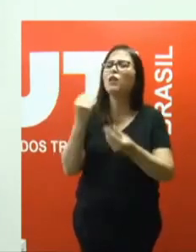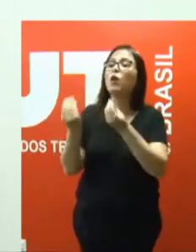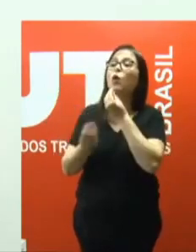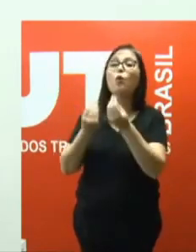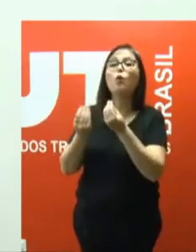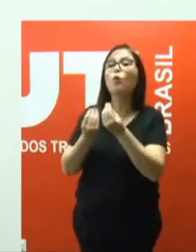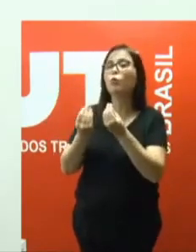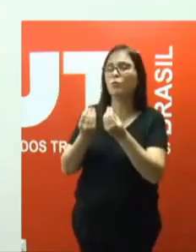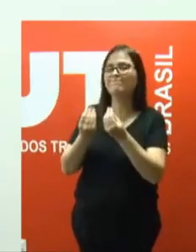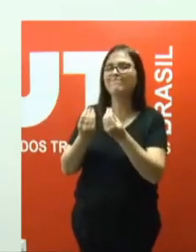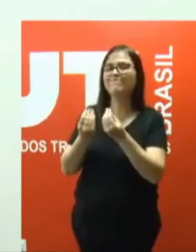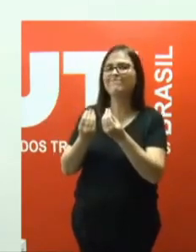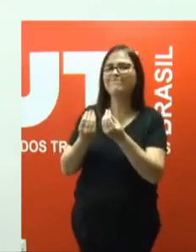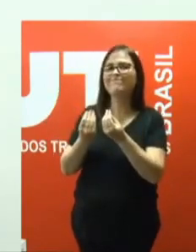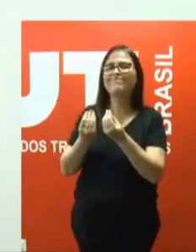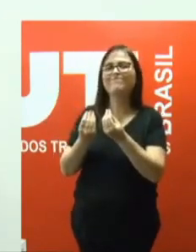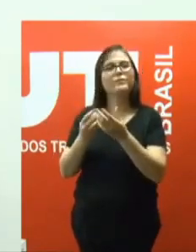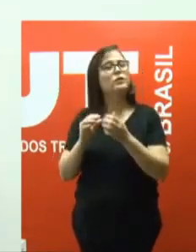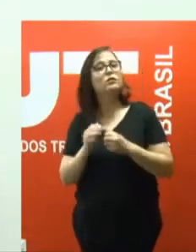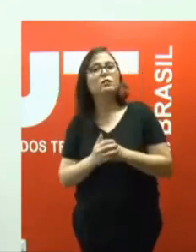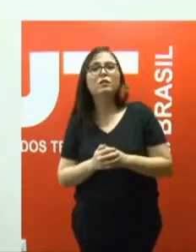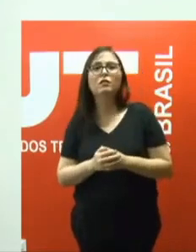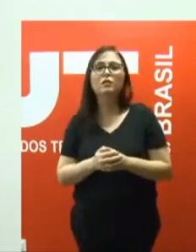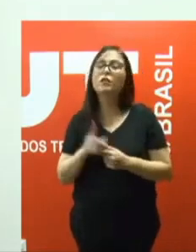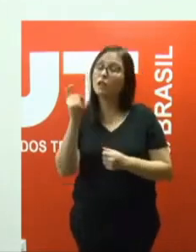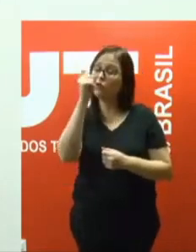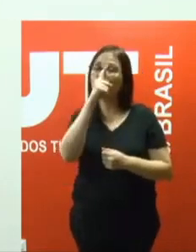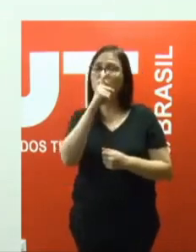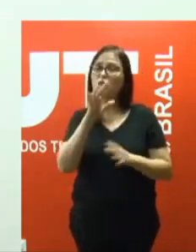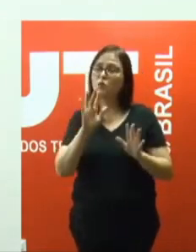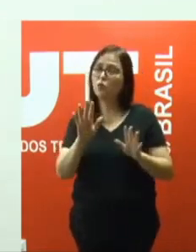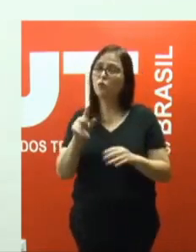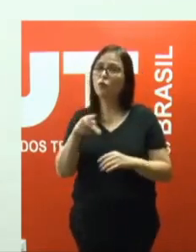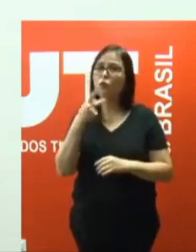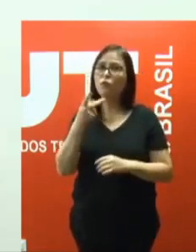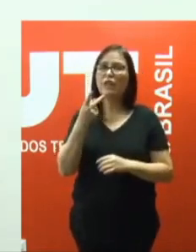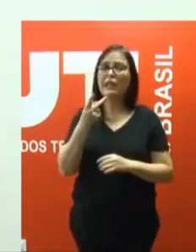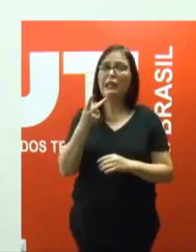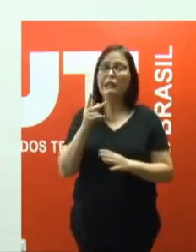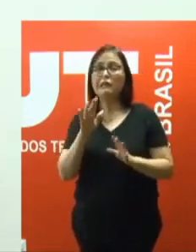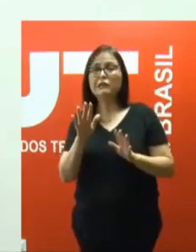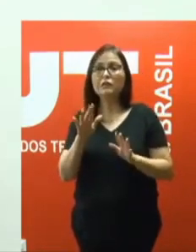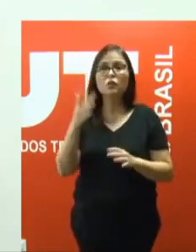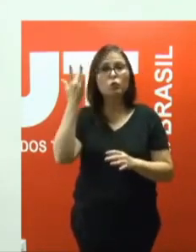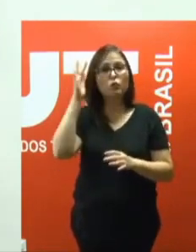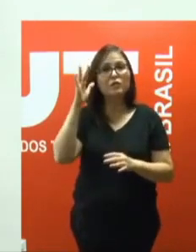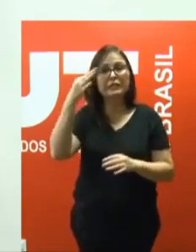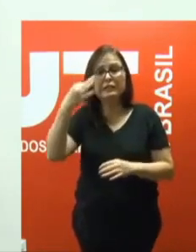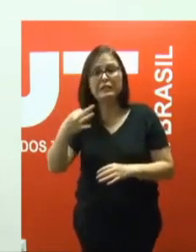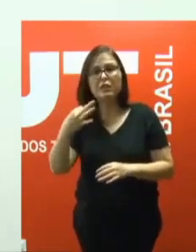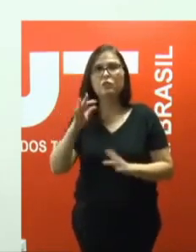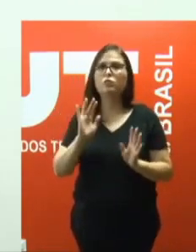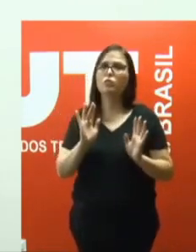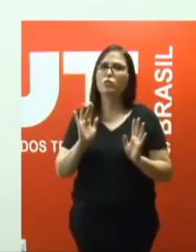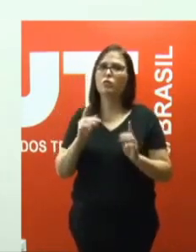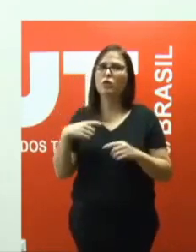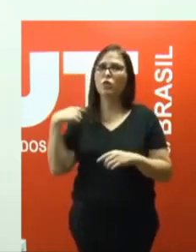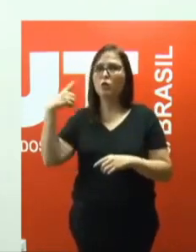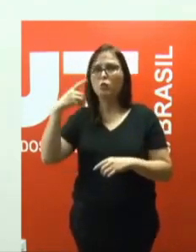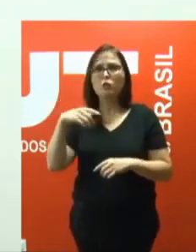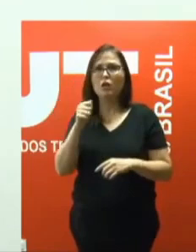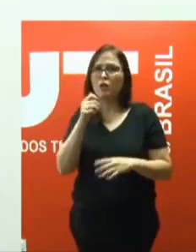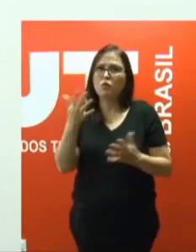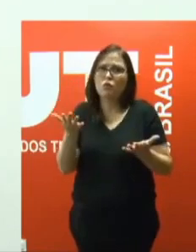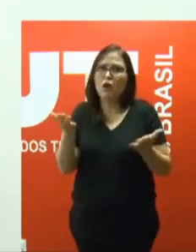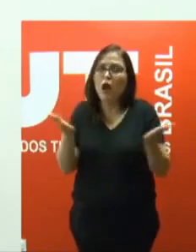é um congresso, eu tenho tentado dizer, às vezes até correndo o risco de cometer um pecado, porque eu não sou deputado, não tenho